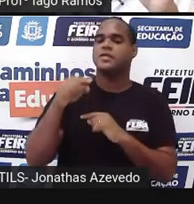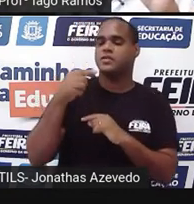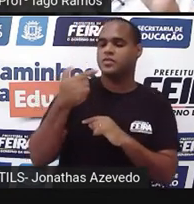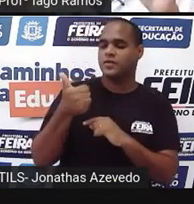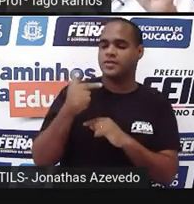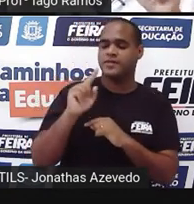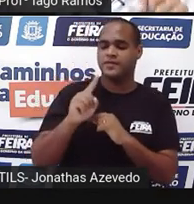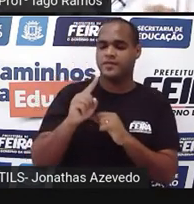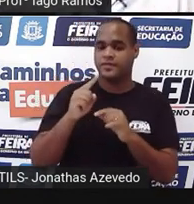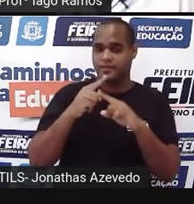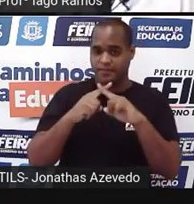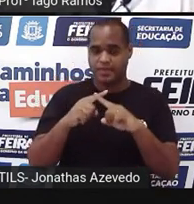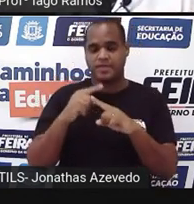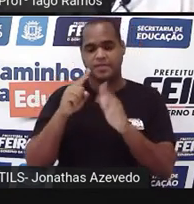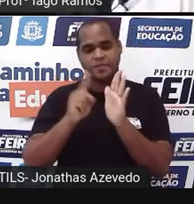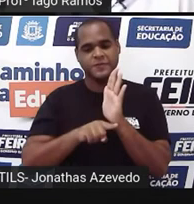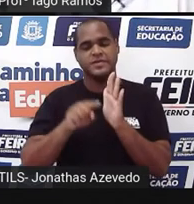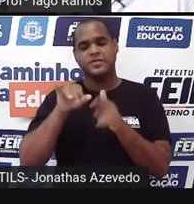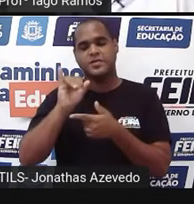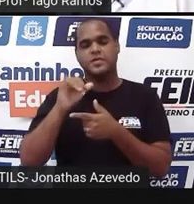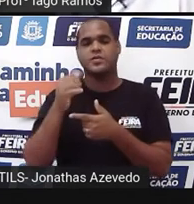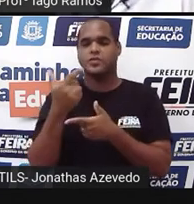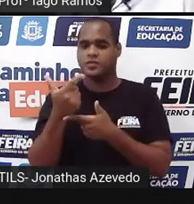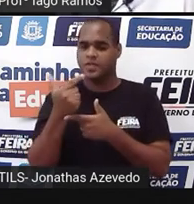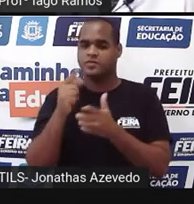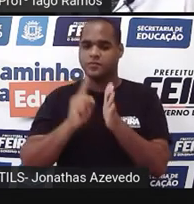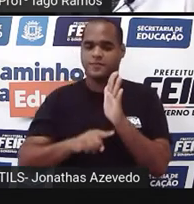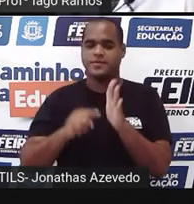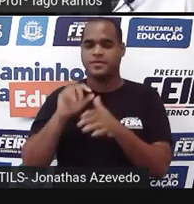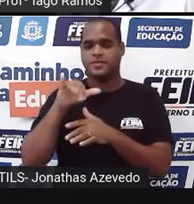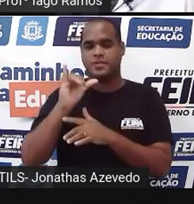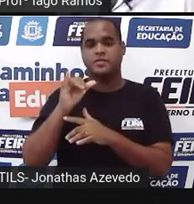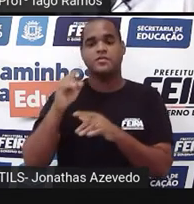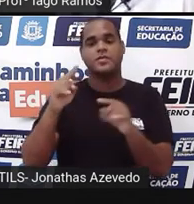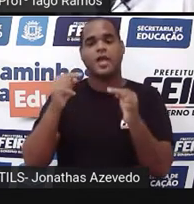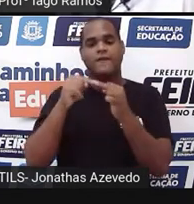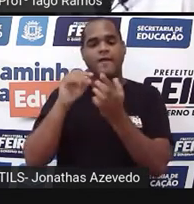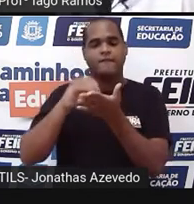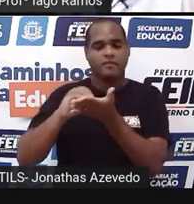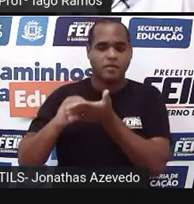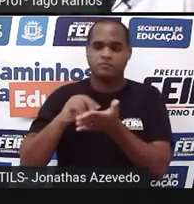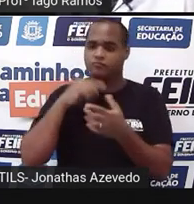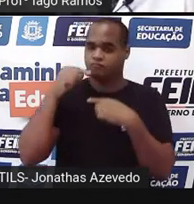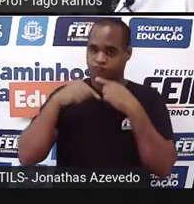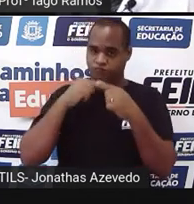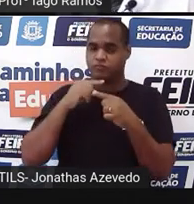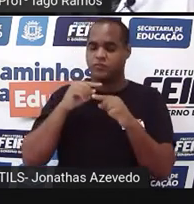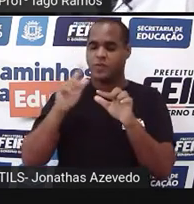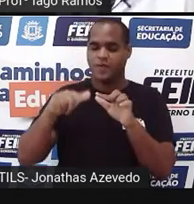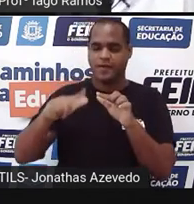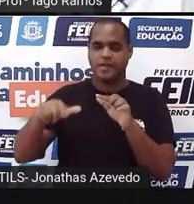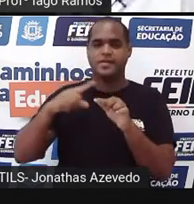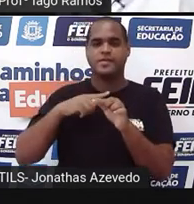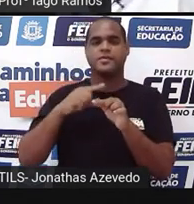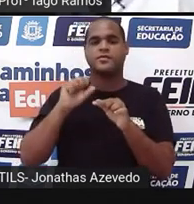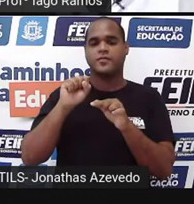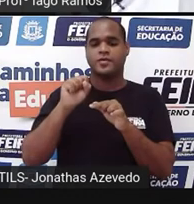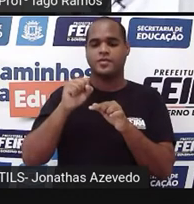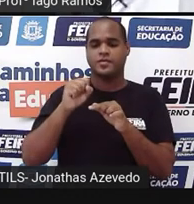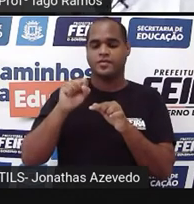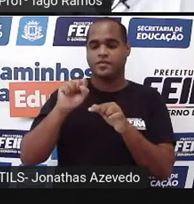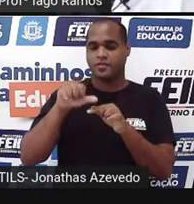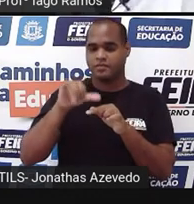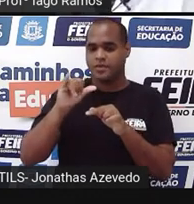12 vezes menos y e da menos 12 y o resto e não mexeu repito Mas 8 Y =